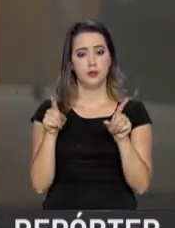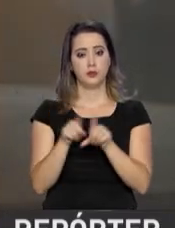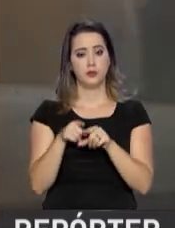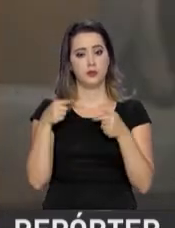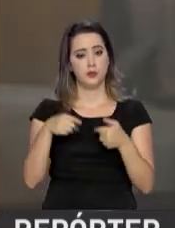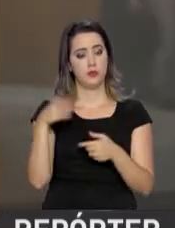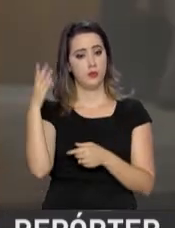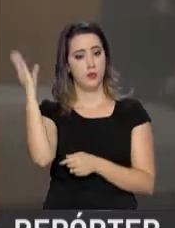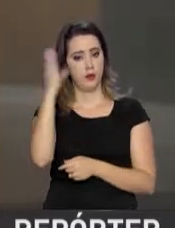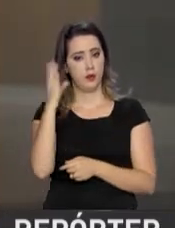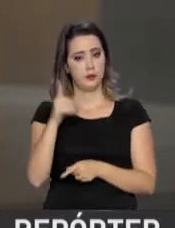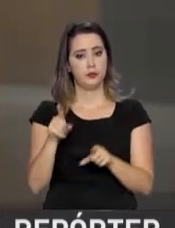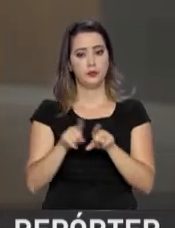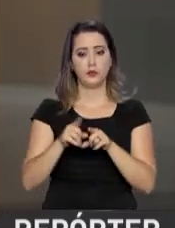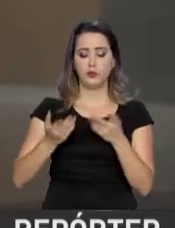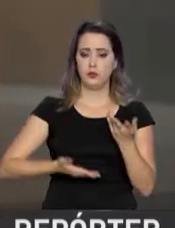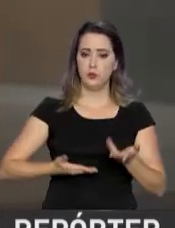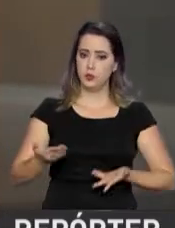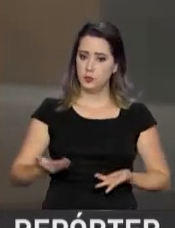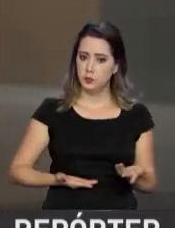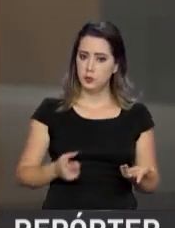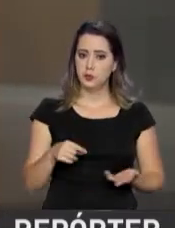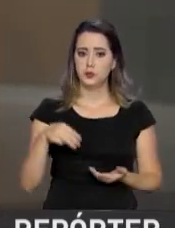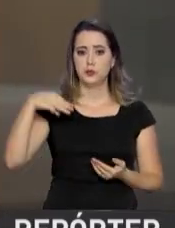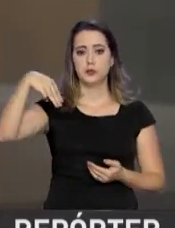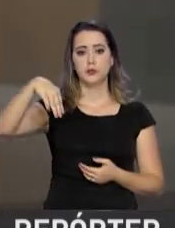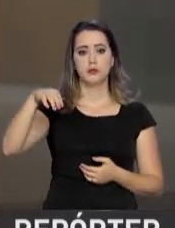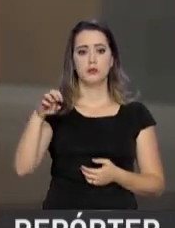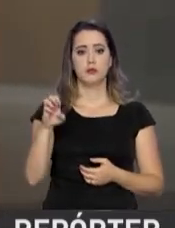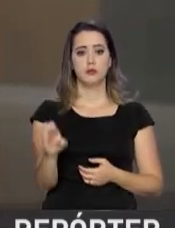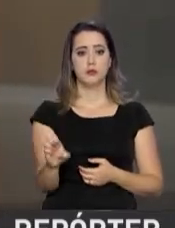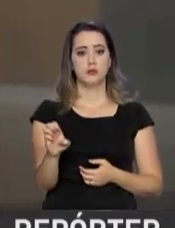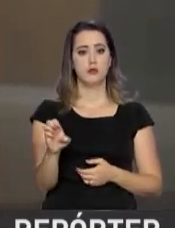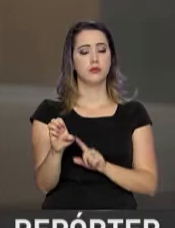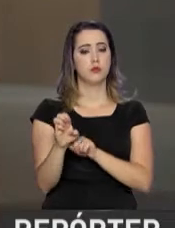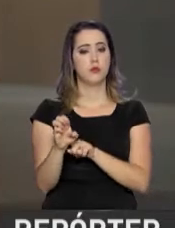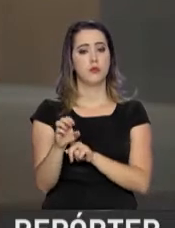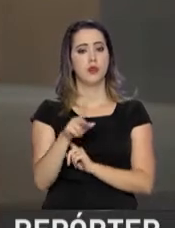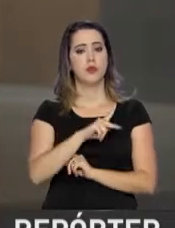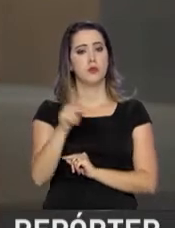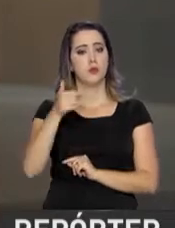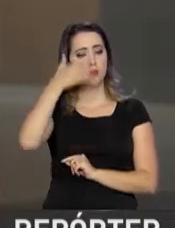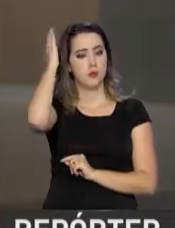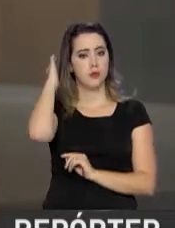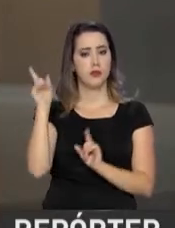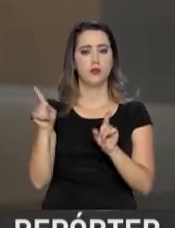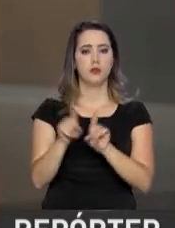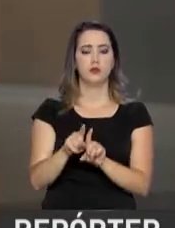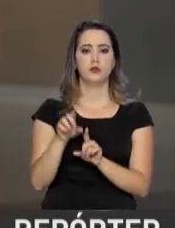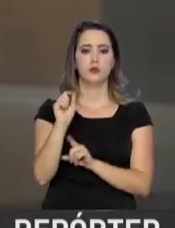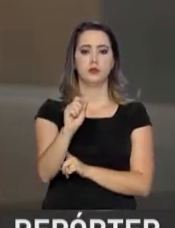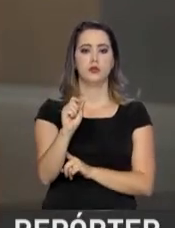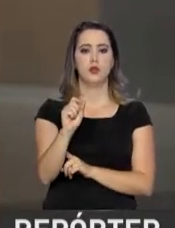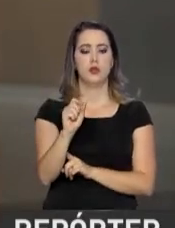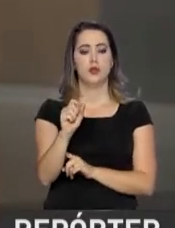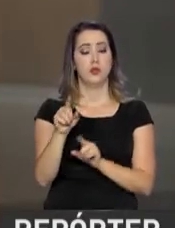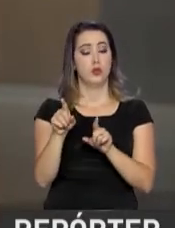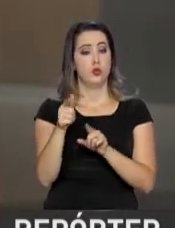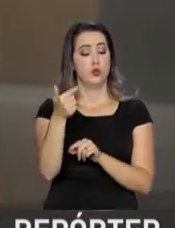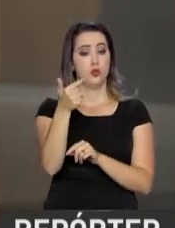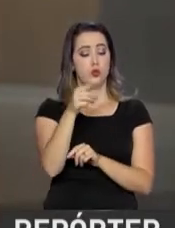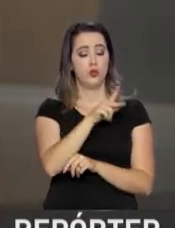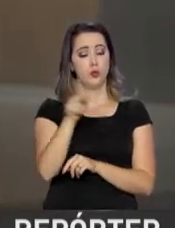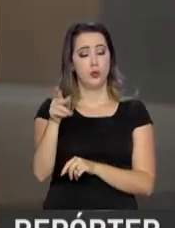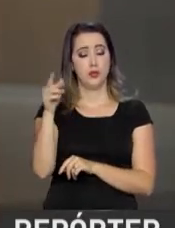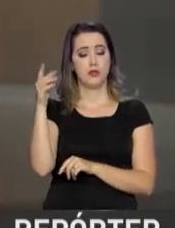no brasil também vai servir segundo o ministério das relações exteriores para michel temer e sebastian pinera discutir em outros